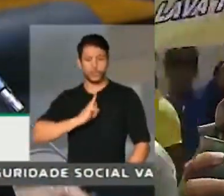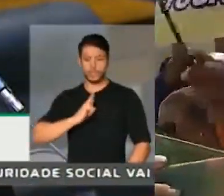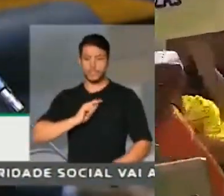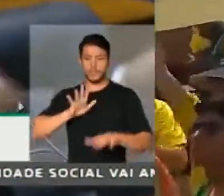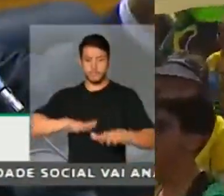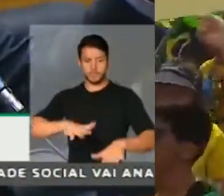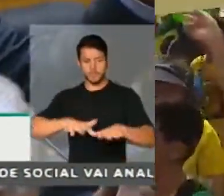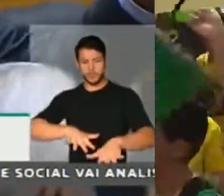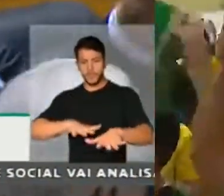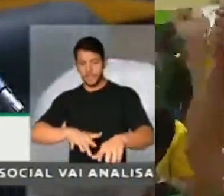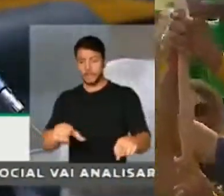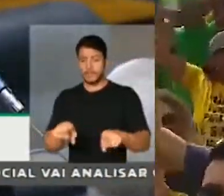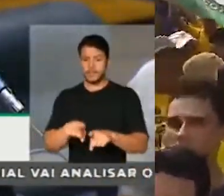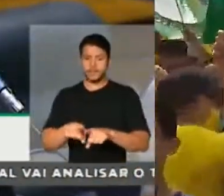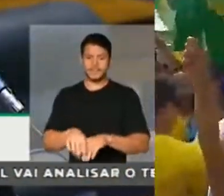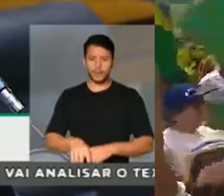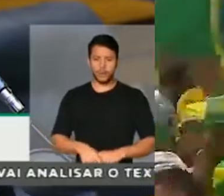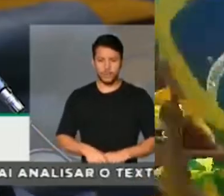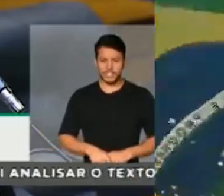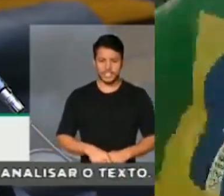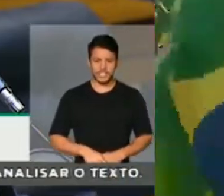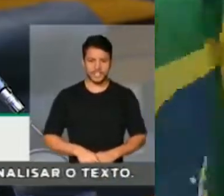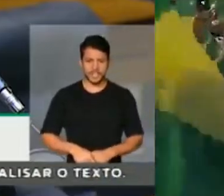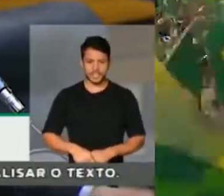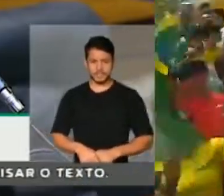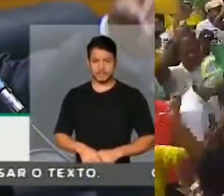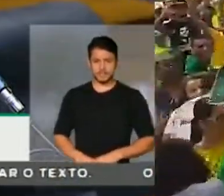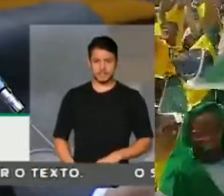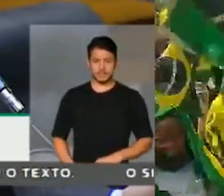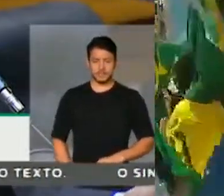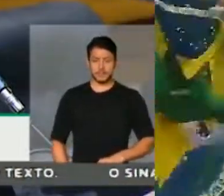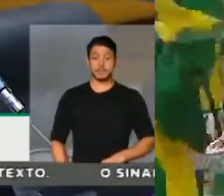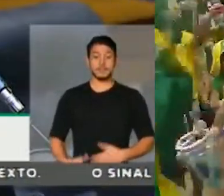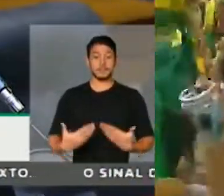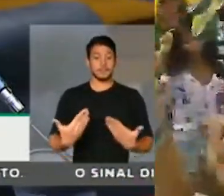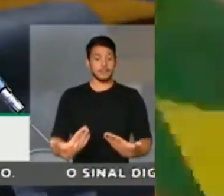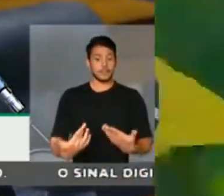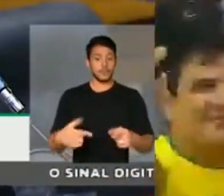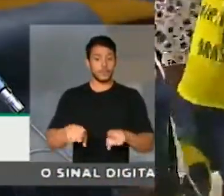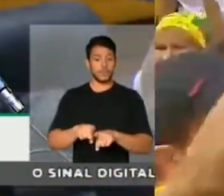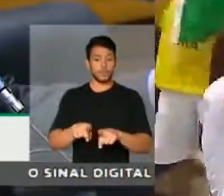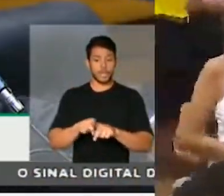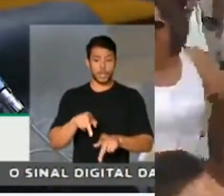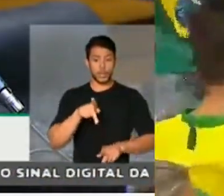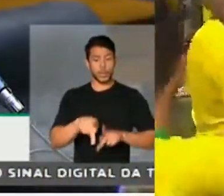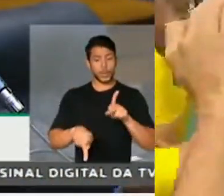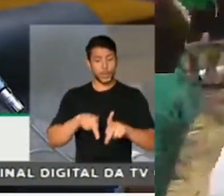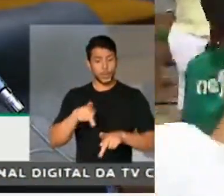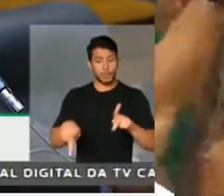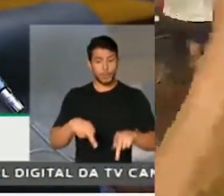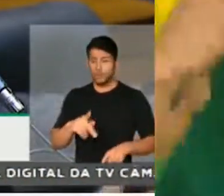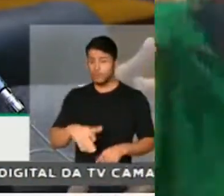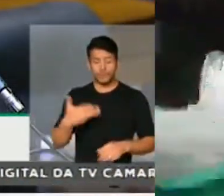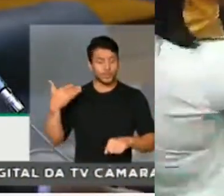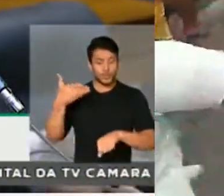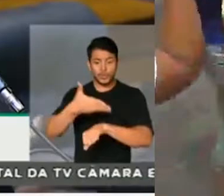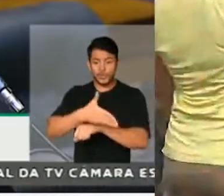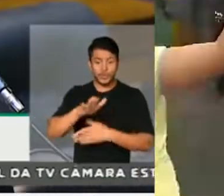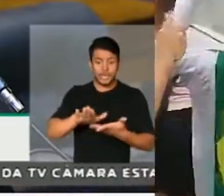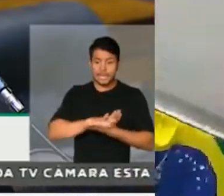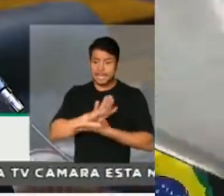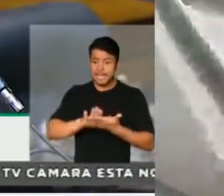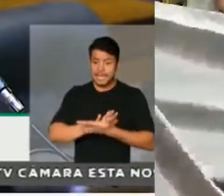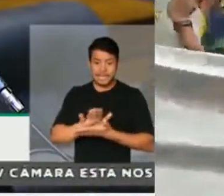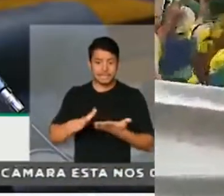Tribunal Federal, fez chantagem com o Congresso Nacional, e a população que ele esperava não foram para as ruas